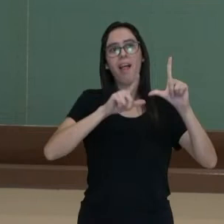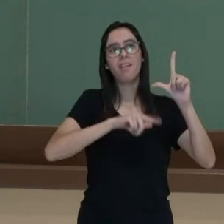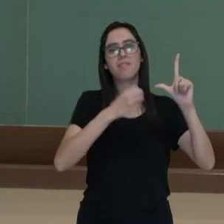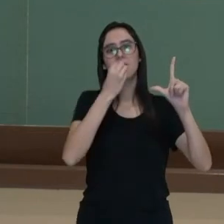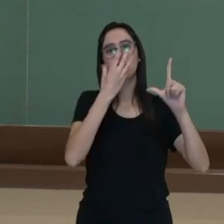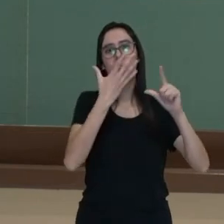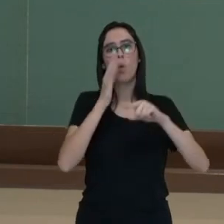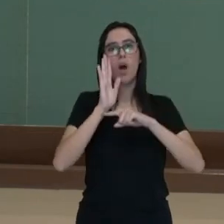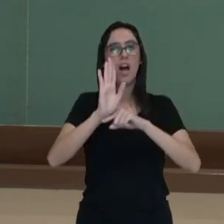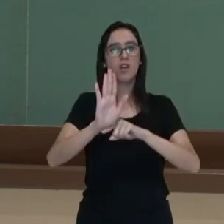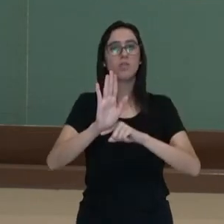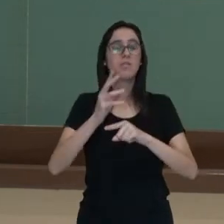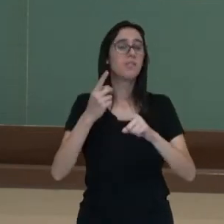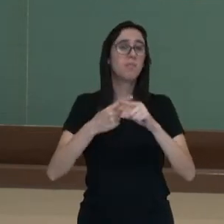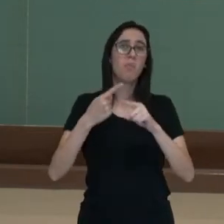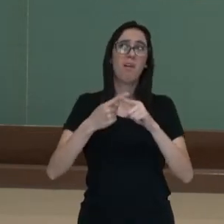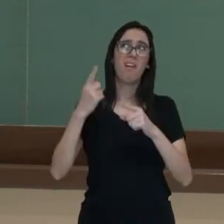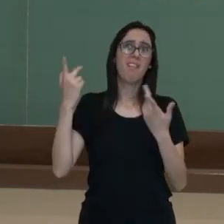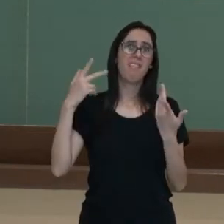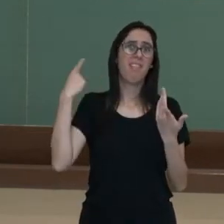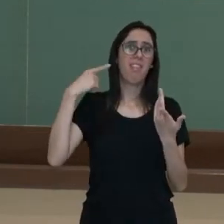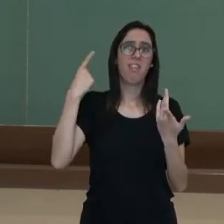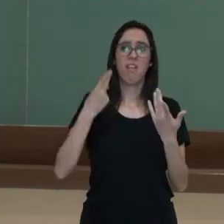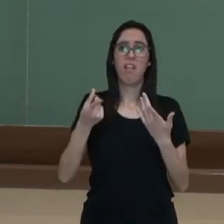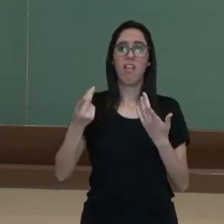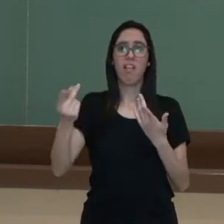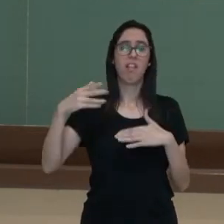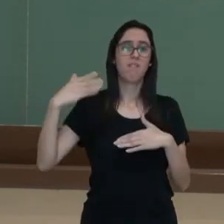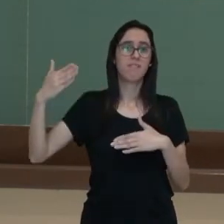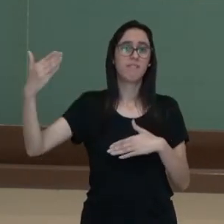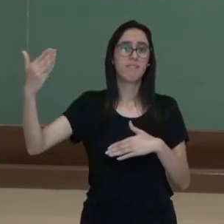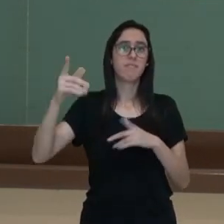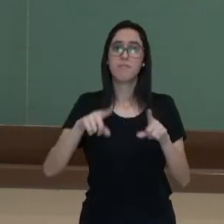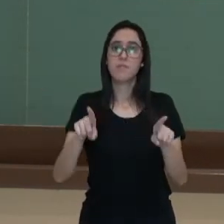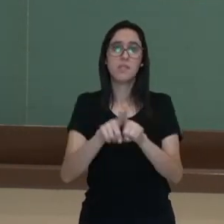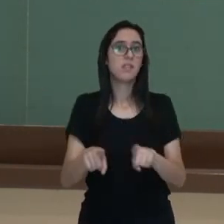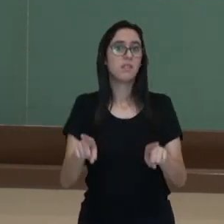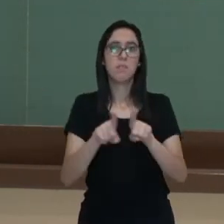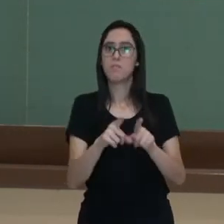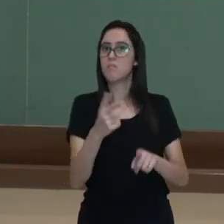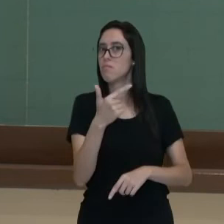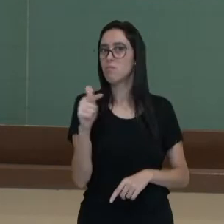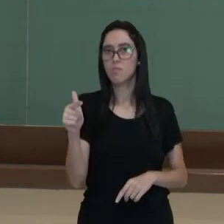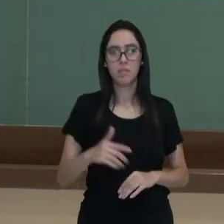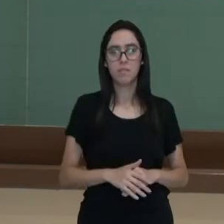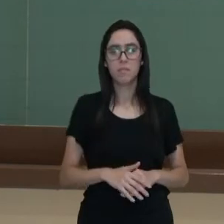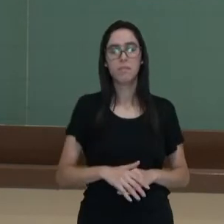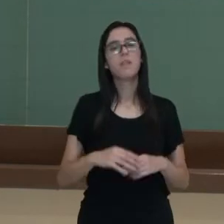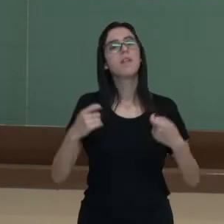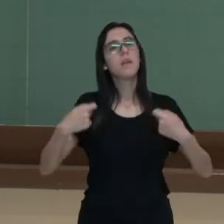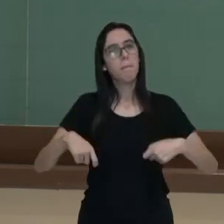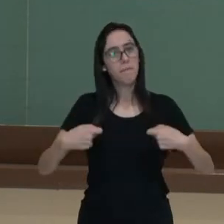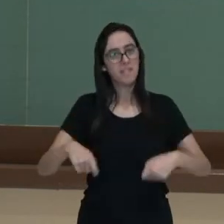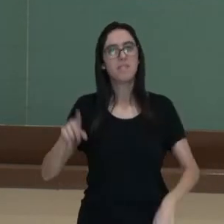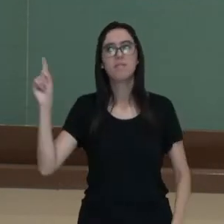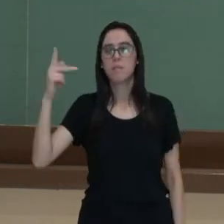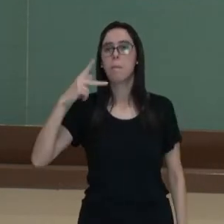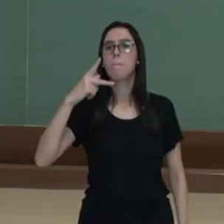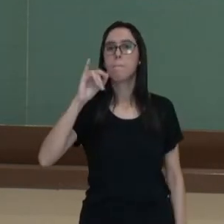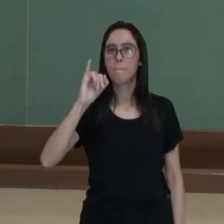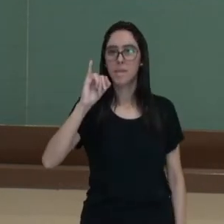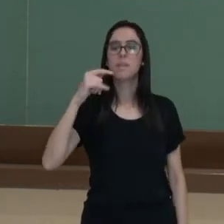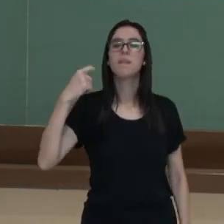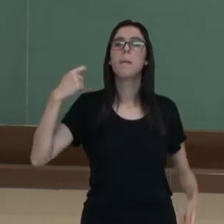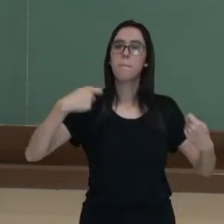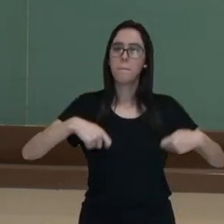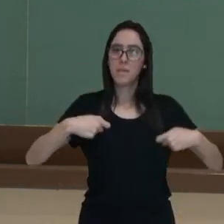né? Porque ele é um número malucão lá, né? Ele vai embora para o infinito e não se repete. Mas a gente precisa muito dele, porque é uma constante